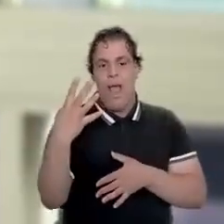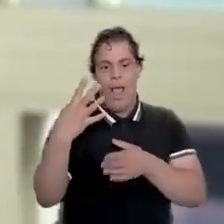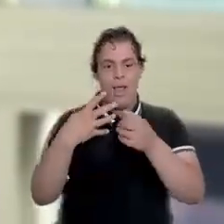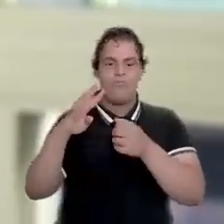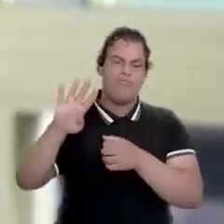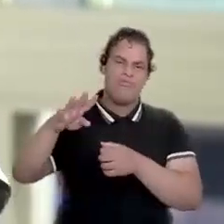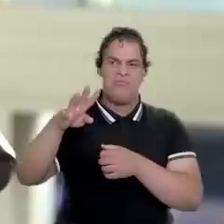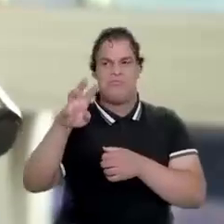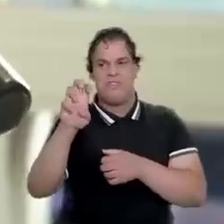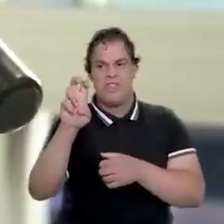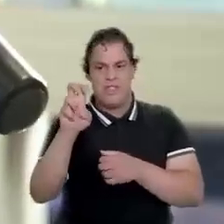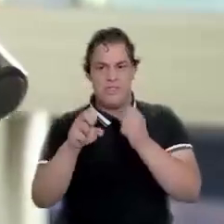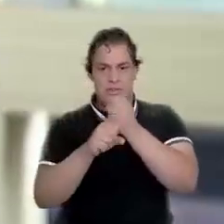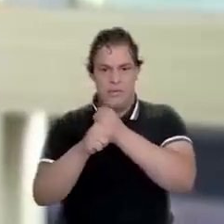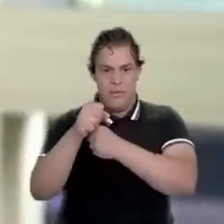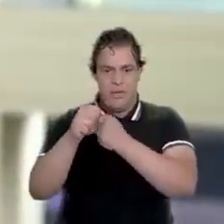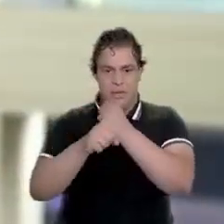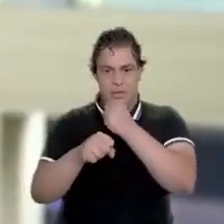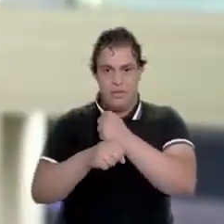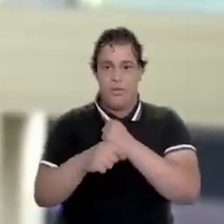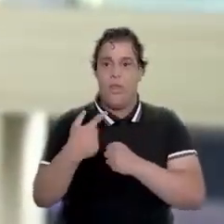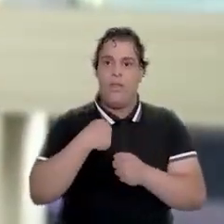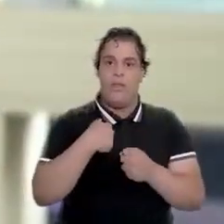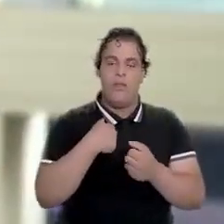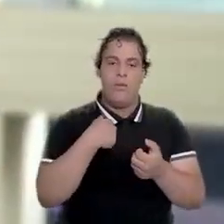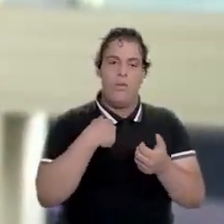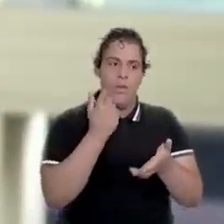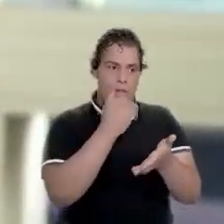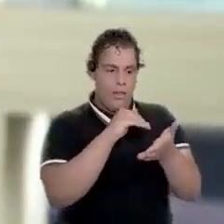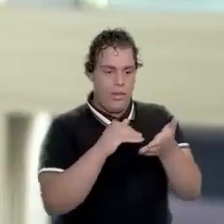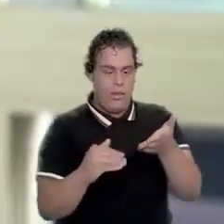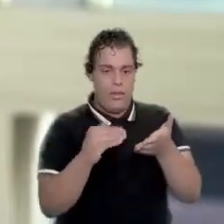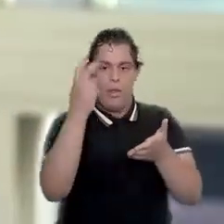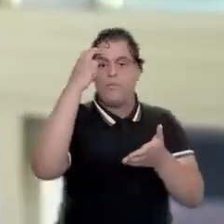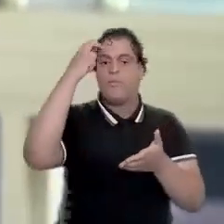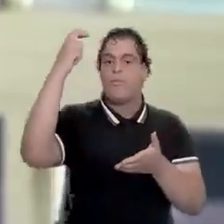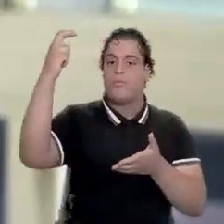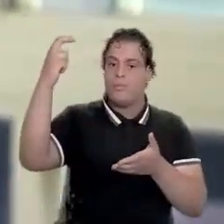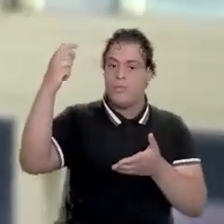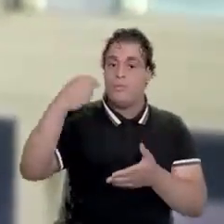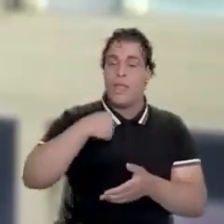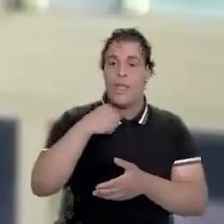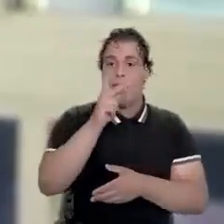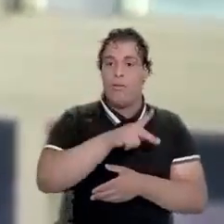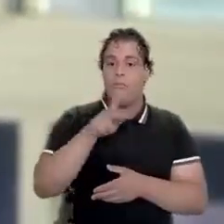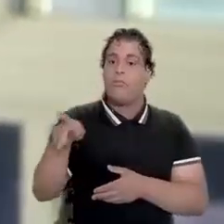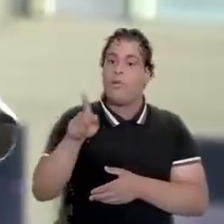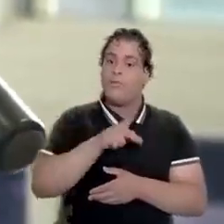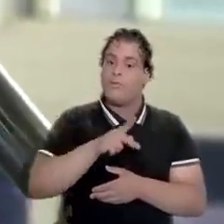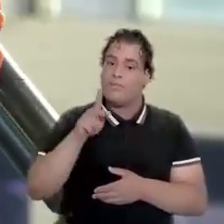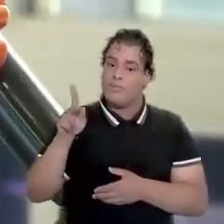fiquei muito tempo prestando serviço na Secretaria de Cultura. Como meu cargo de professora,